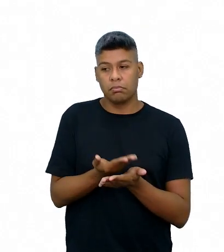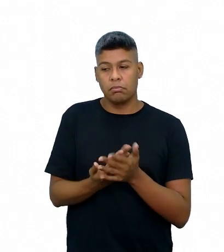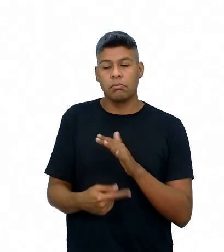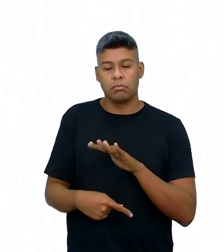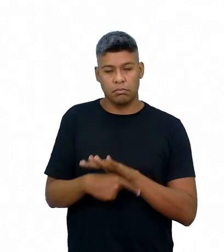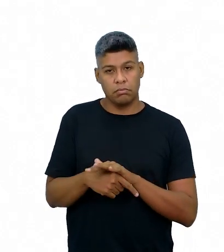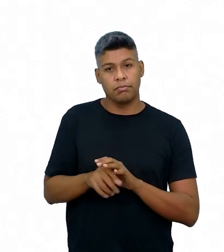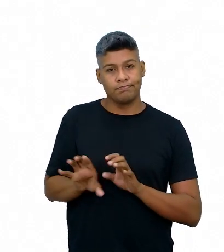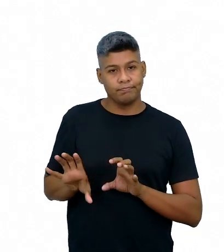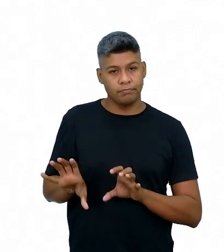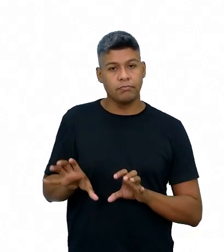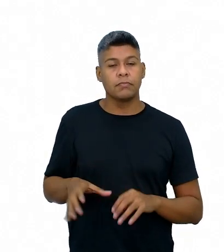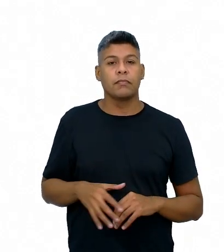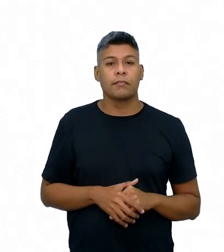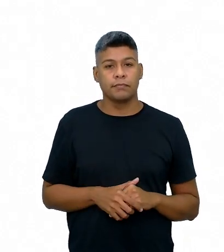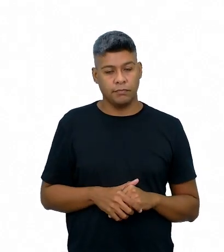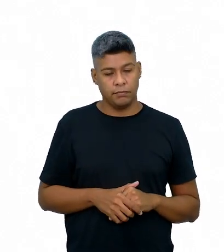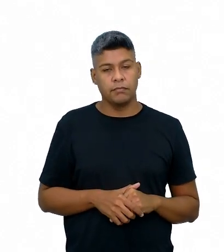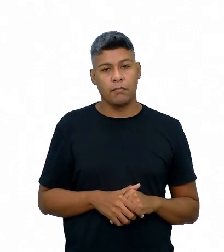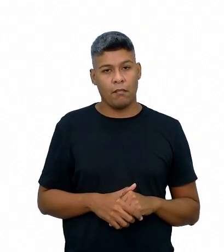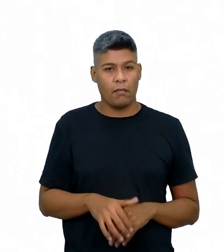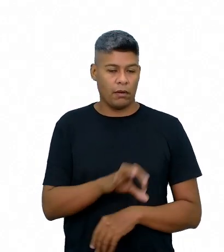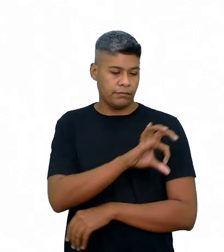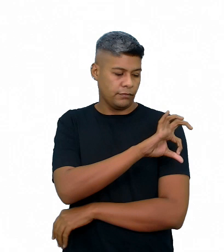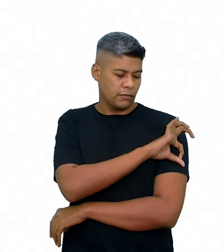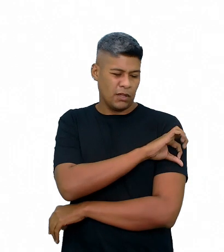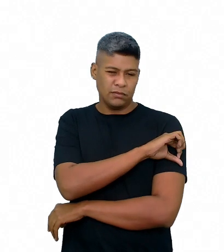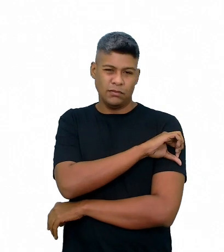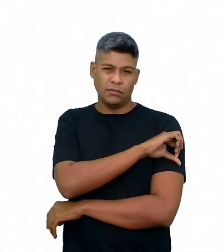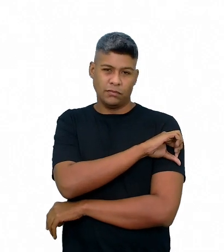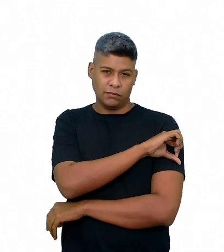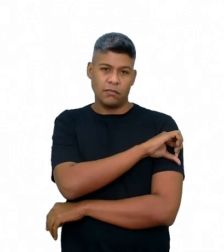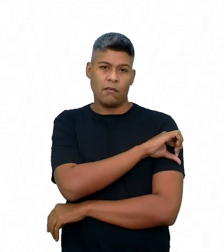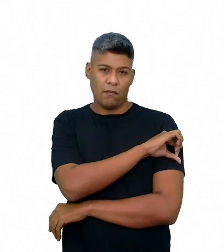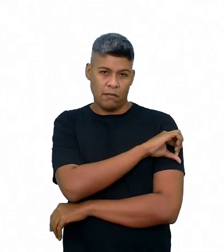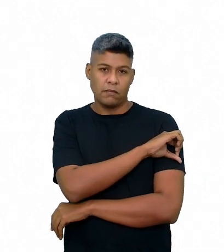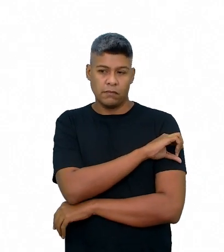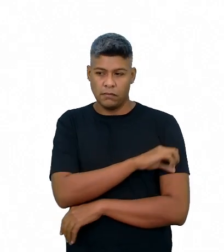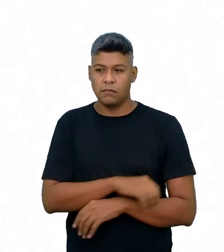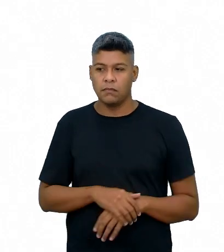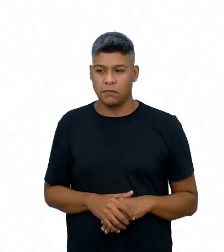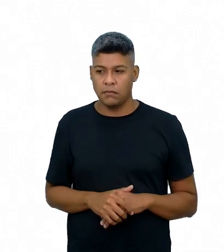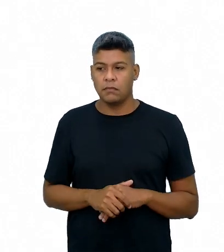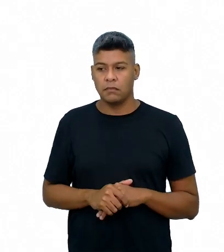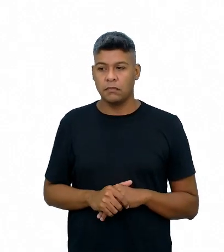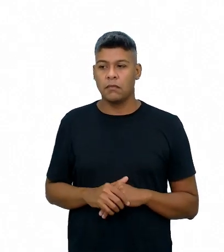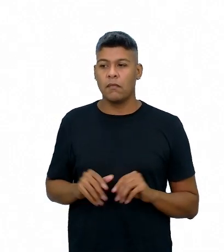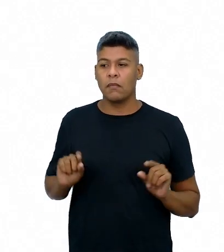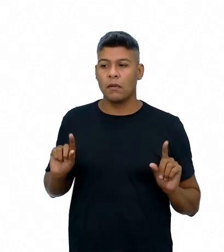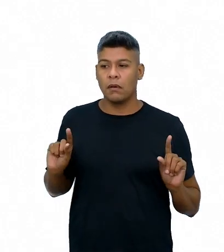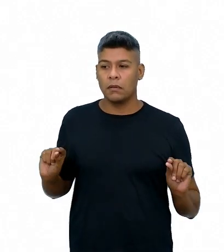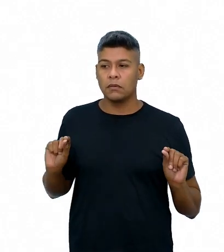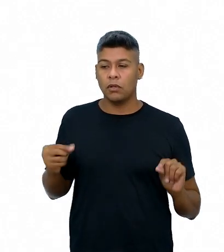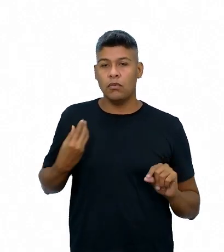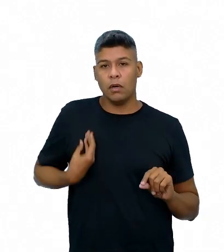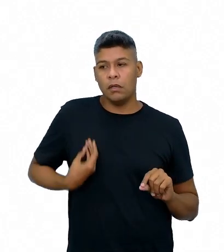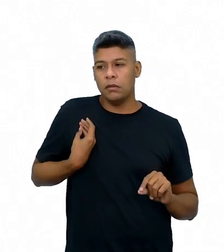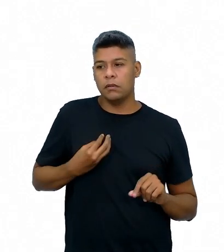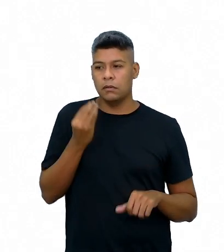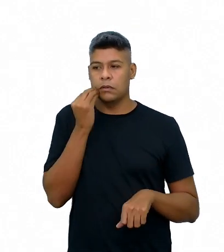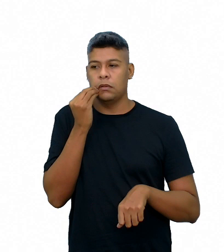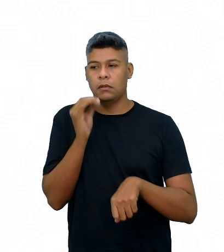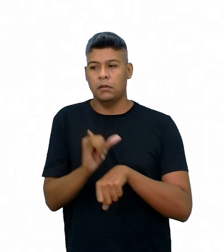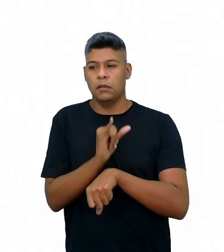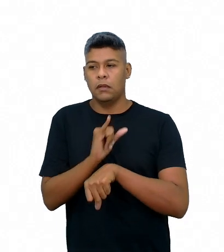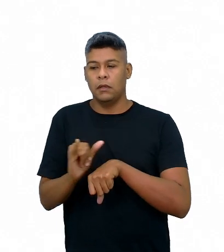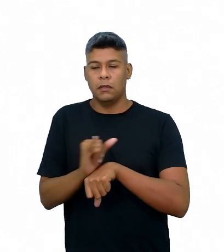desse modelo no 9º ano do ensino médio. E aí temos que levar também em consideração a